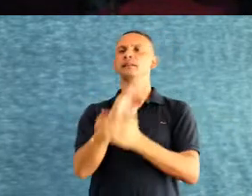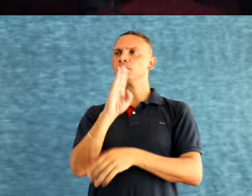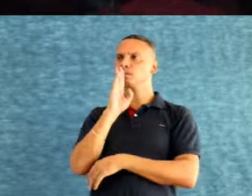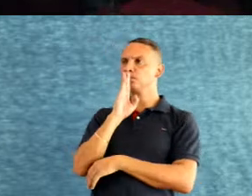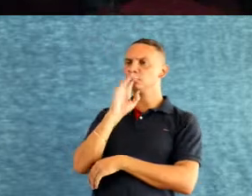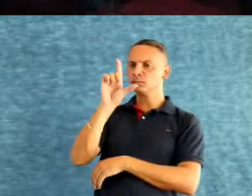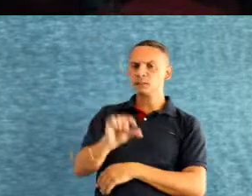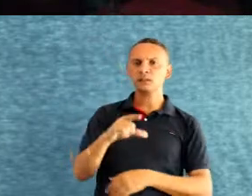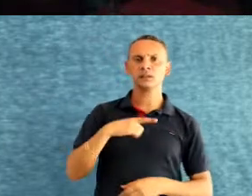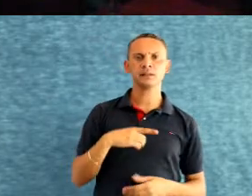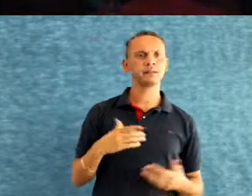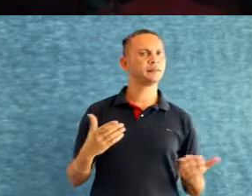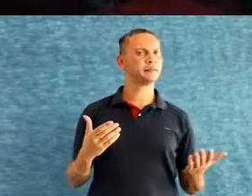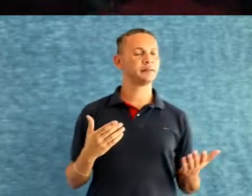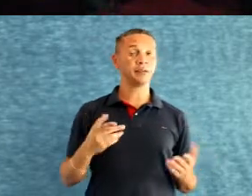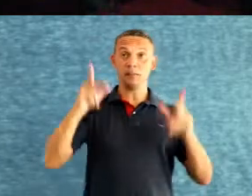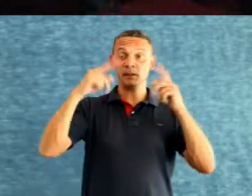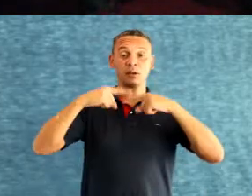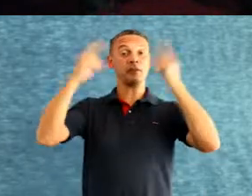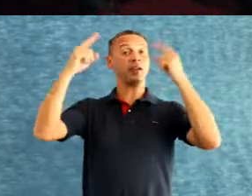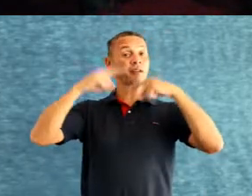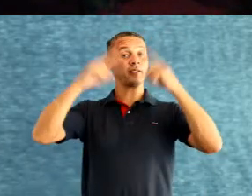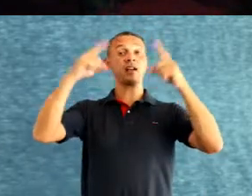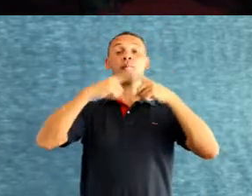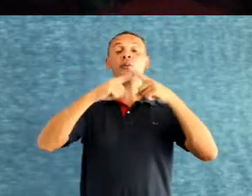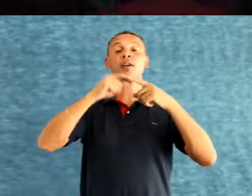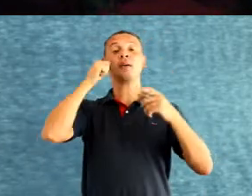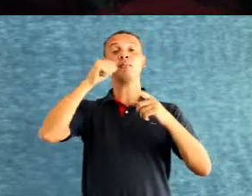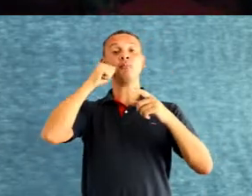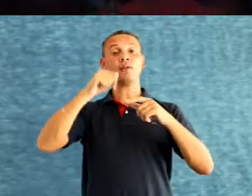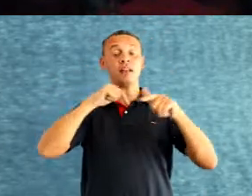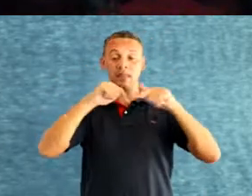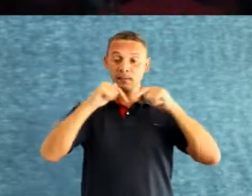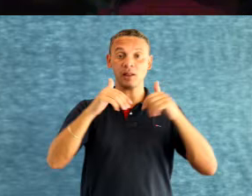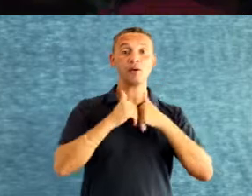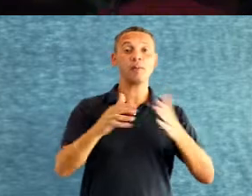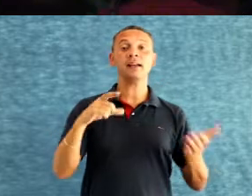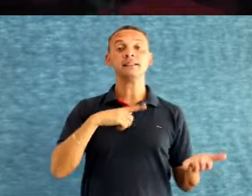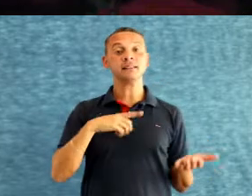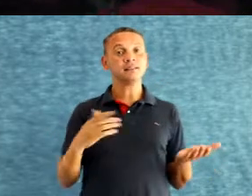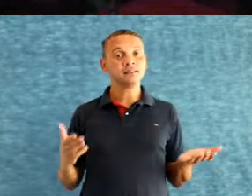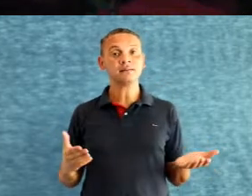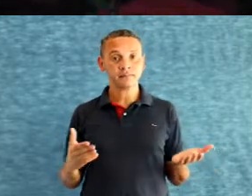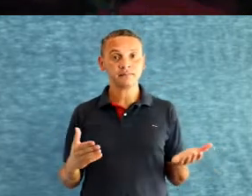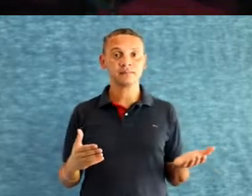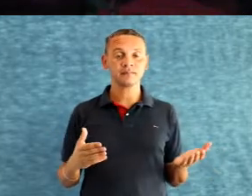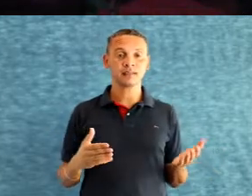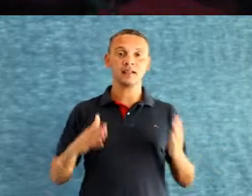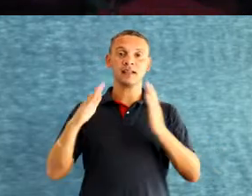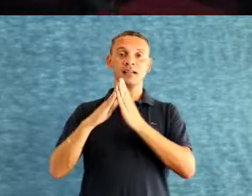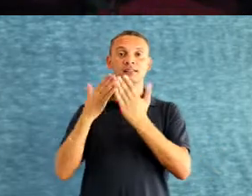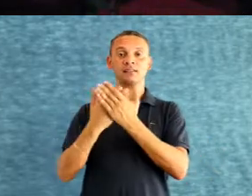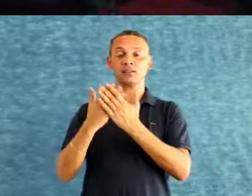elogios não, as críticas que eu encontrei nos jornais sobre contra o Colégio de Nísia eram